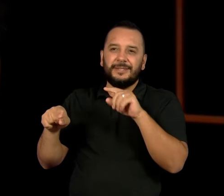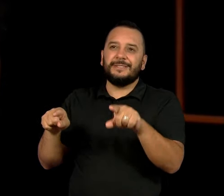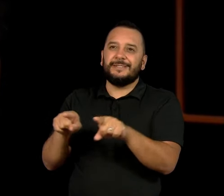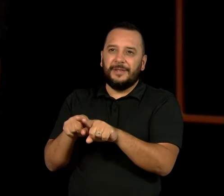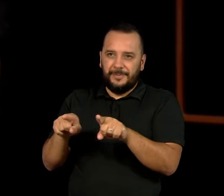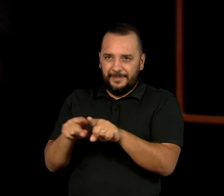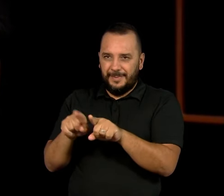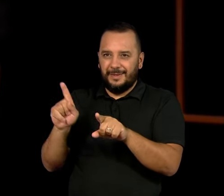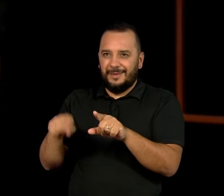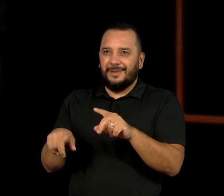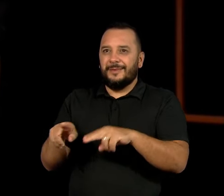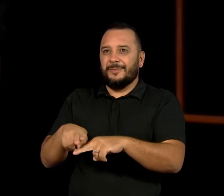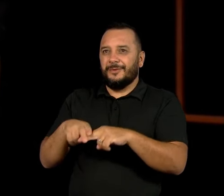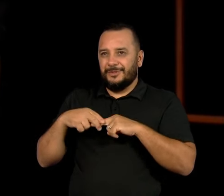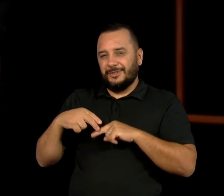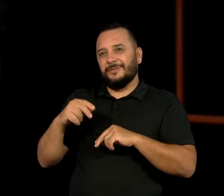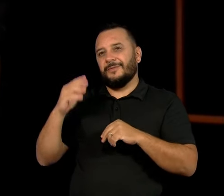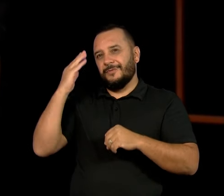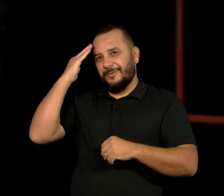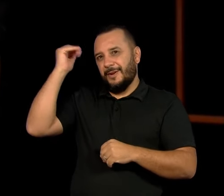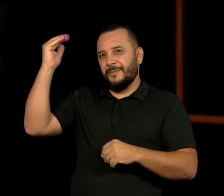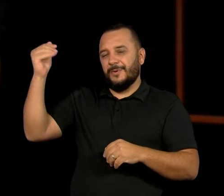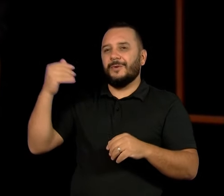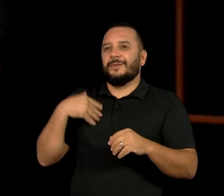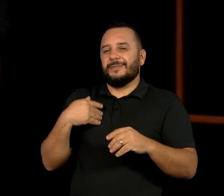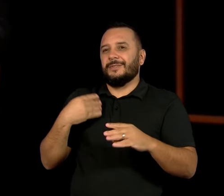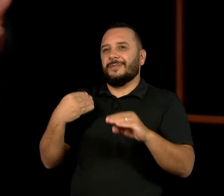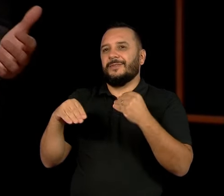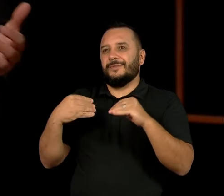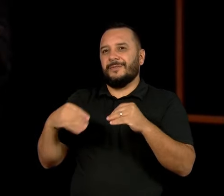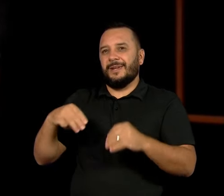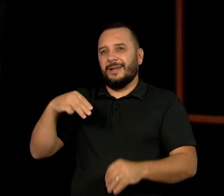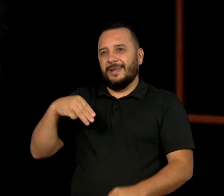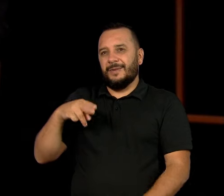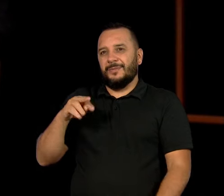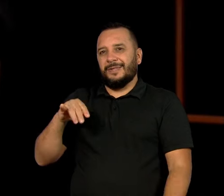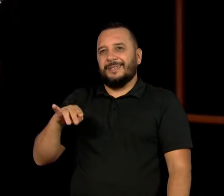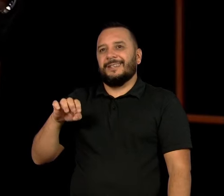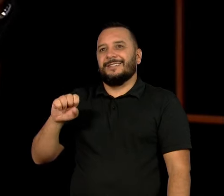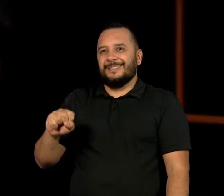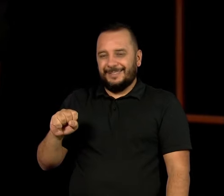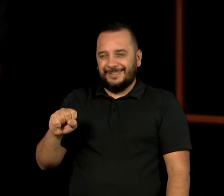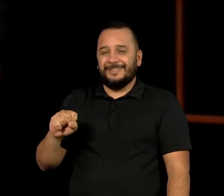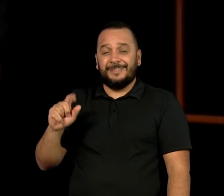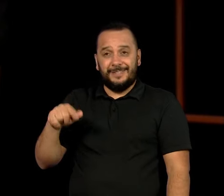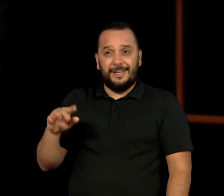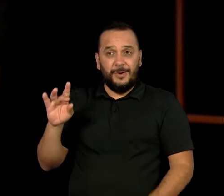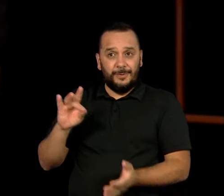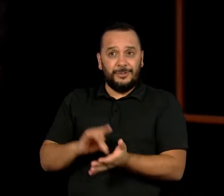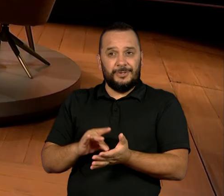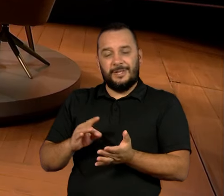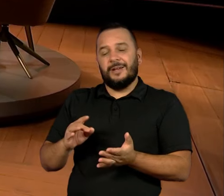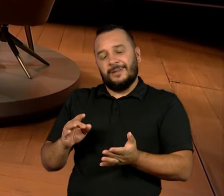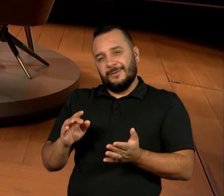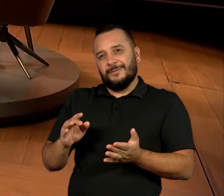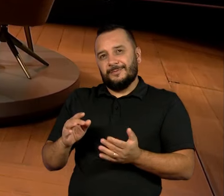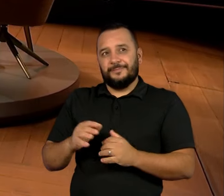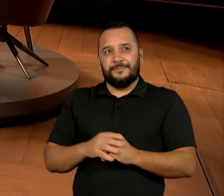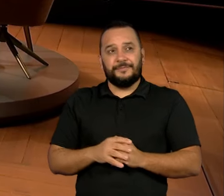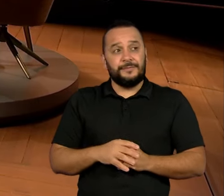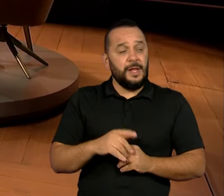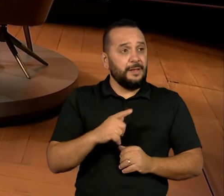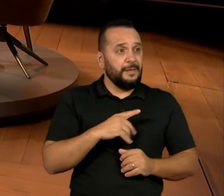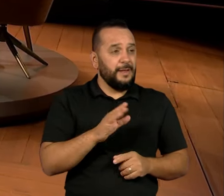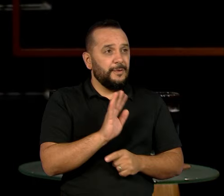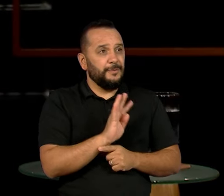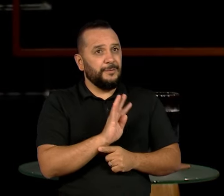uma das razões do sucesso de Mutantes, além do humor, da ficção científica, da originalidade da história. Aí vem o filme,